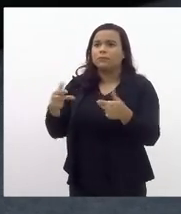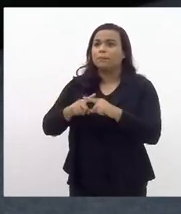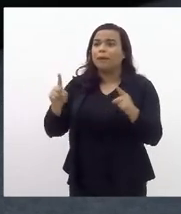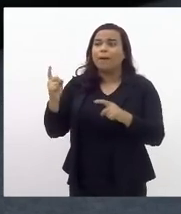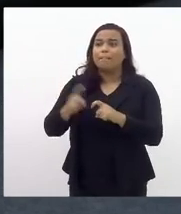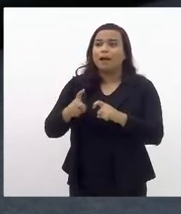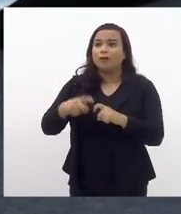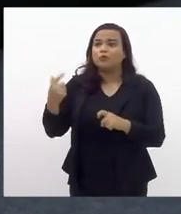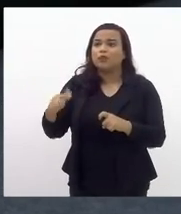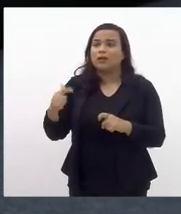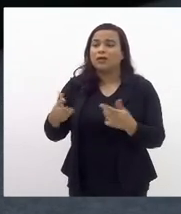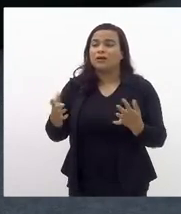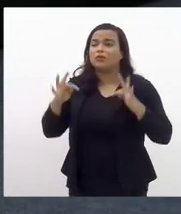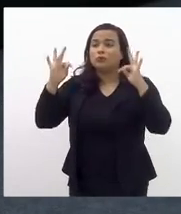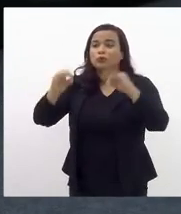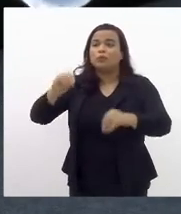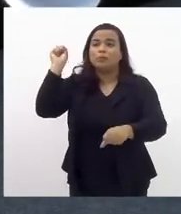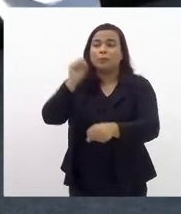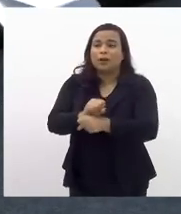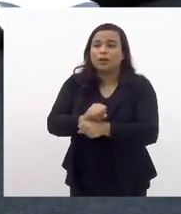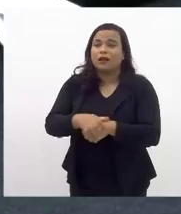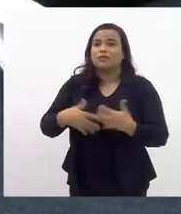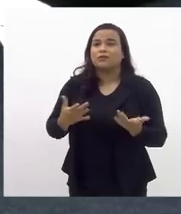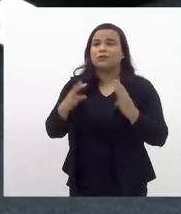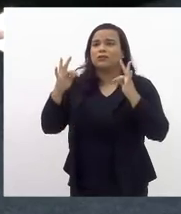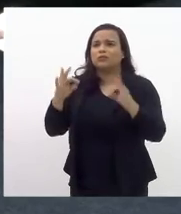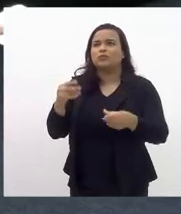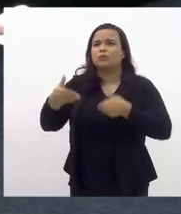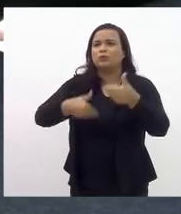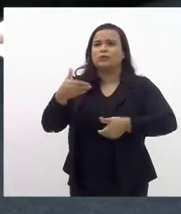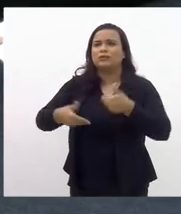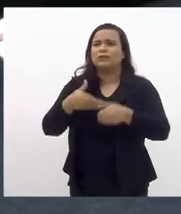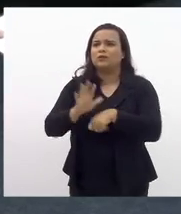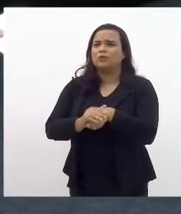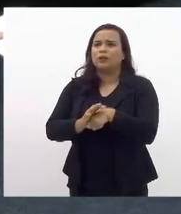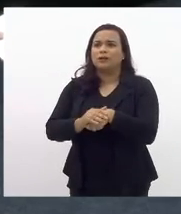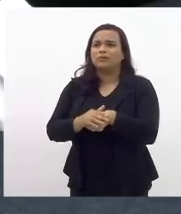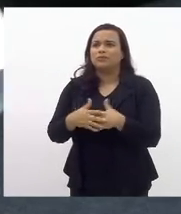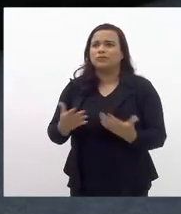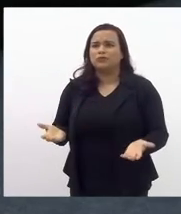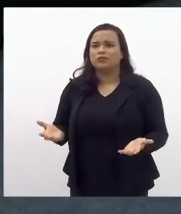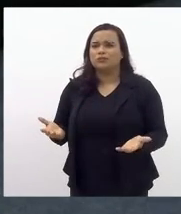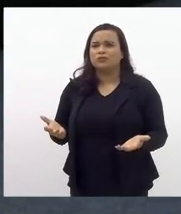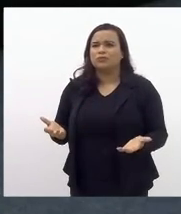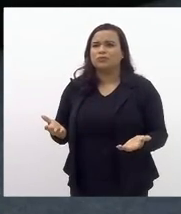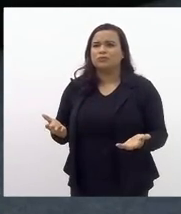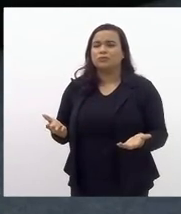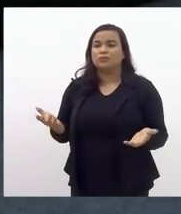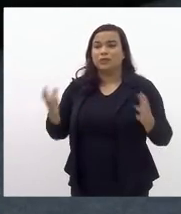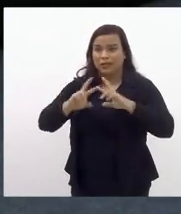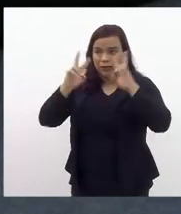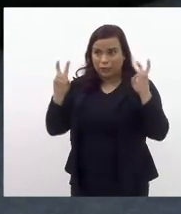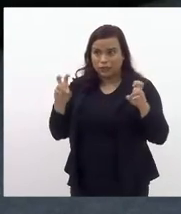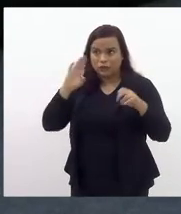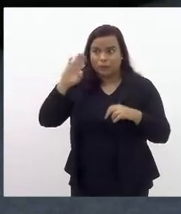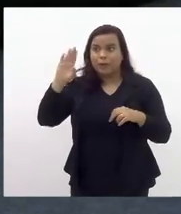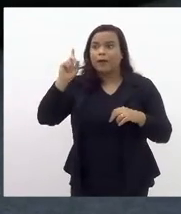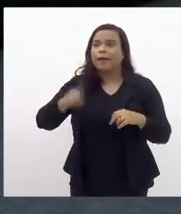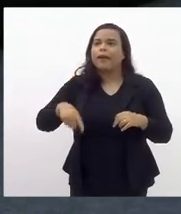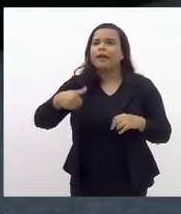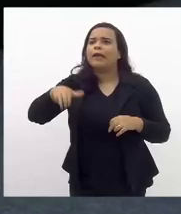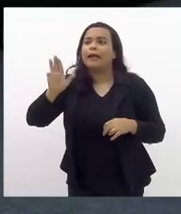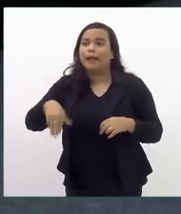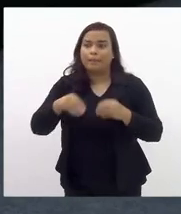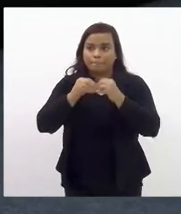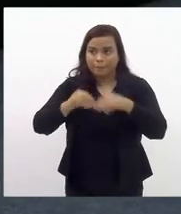médico. O mundo parou, todo mundo estava se tratando, todo mundo estava doente, todo mundo estava morrendo. A questão aqui é aqueles que foram